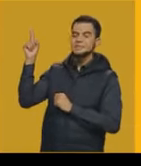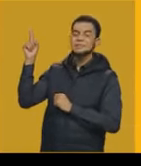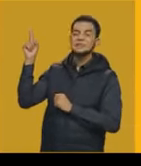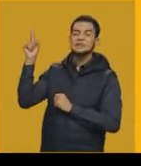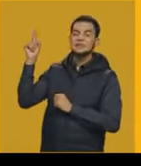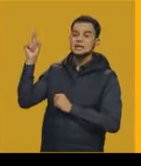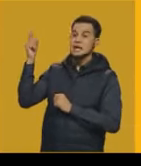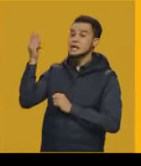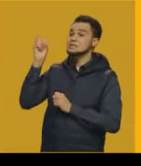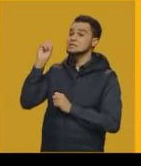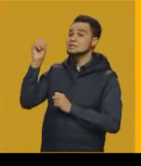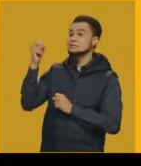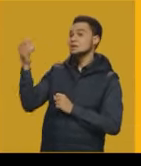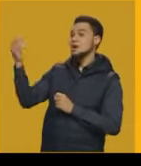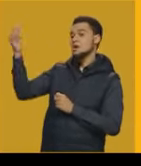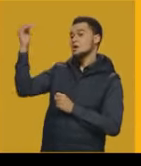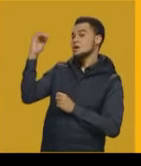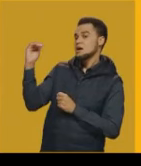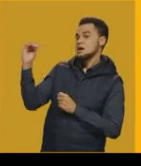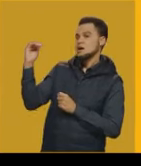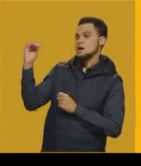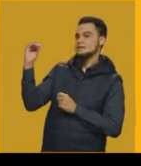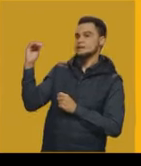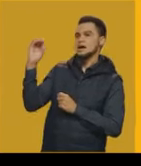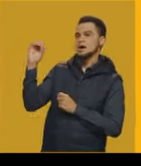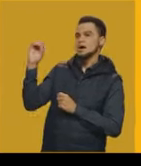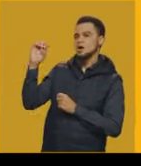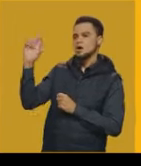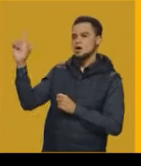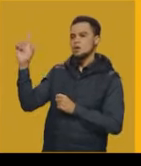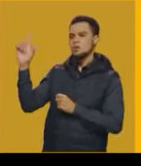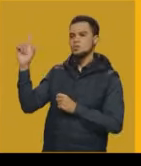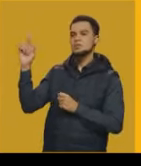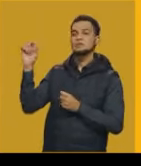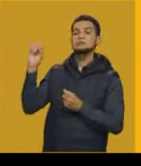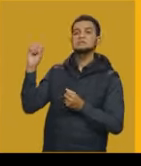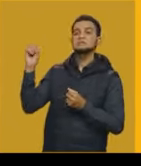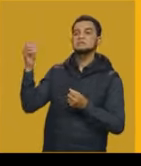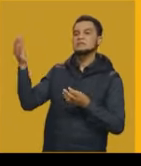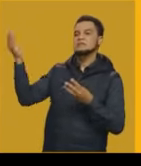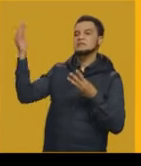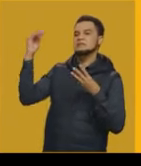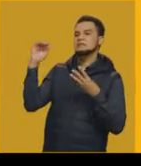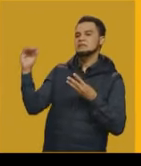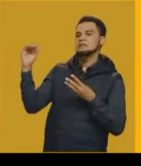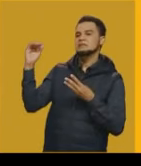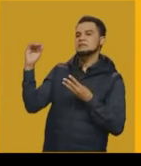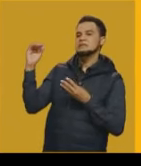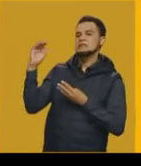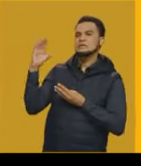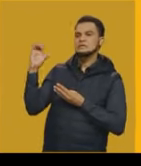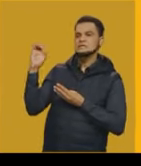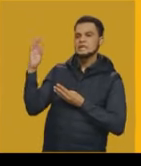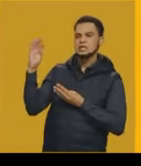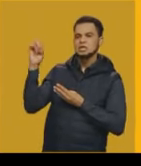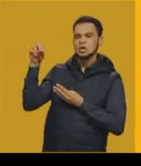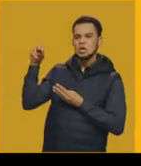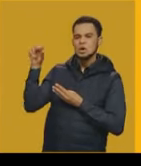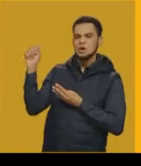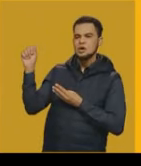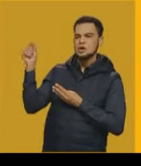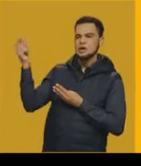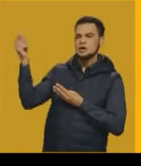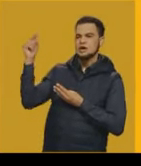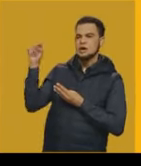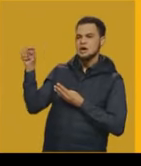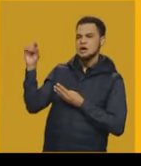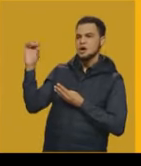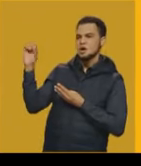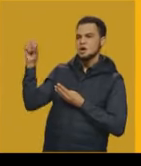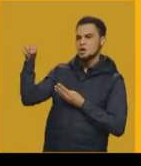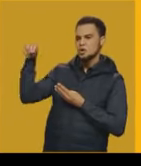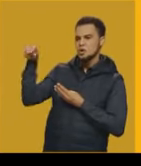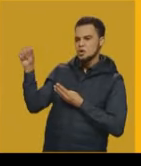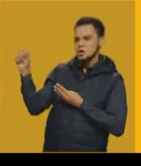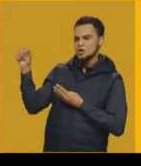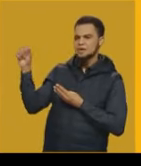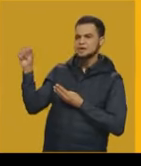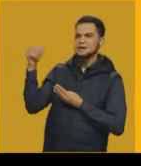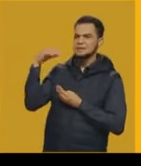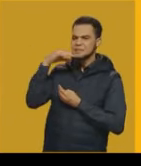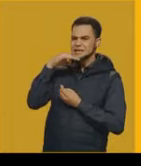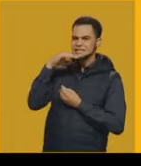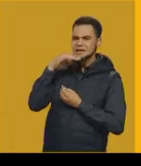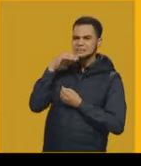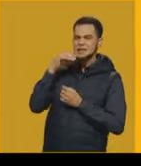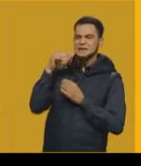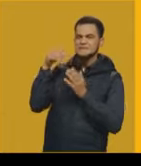terminação seria OL. Se falarmos, por exemplo, de cetona, a terminação seria ONA. Então, cada